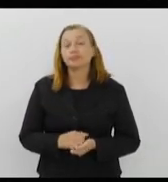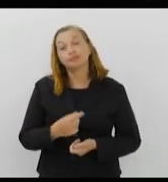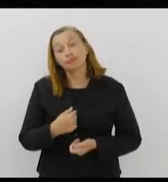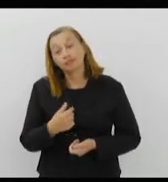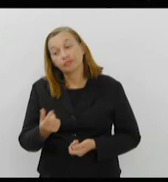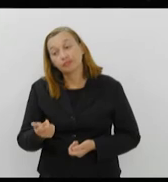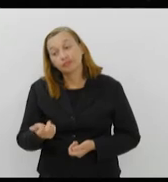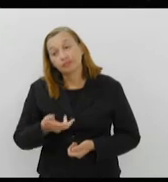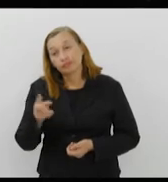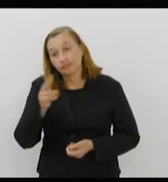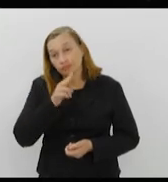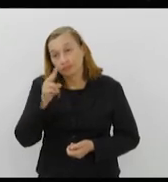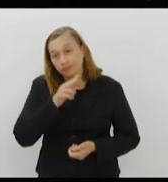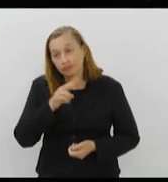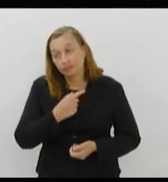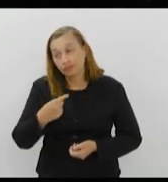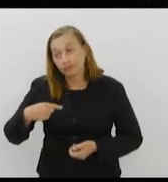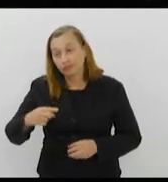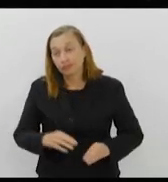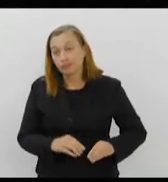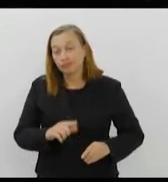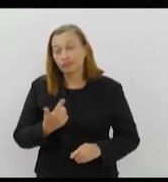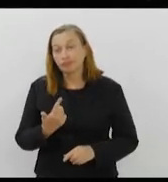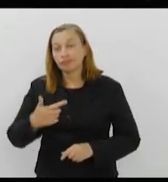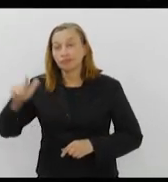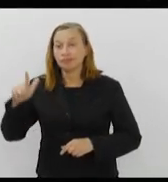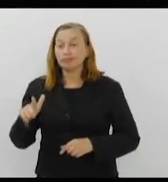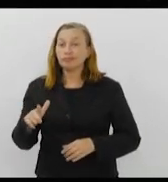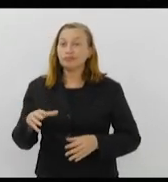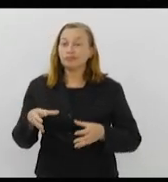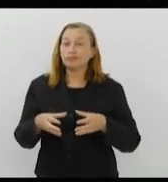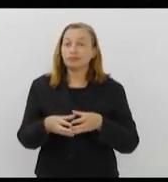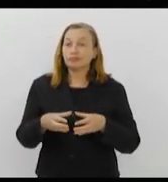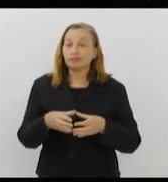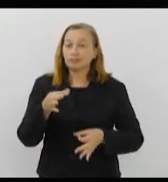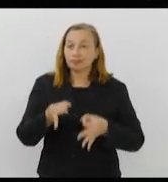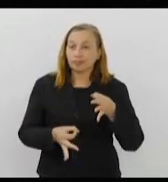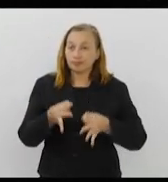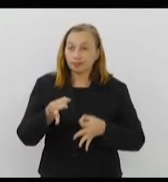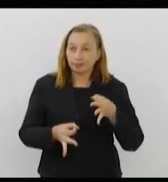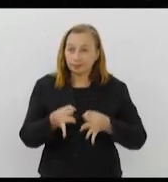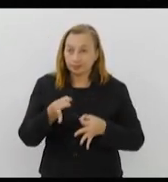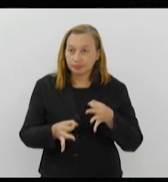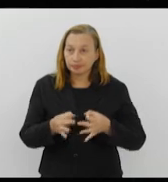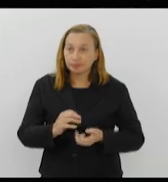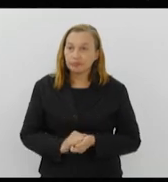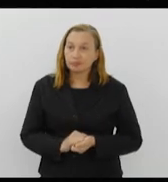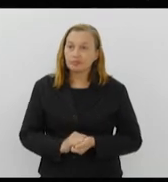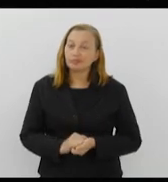correndo e fui para a reunião da Comissão de Constituição e Justiça, onde, entre os que estão aqui,